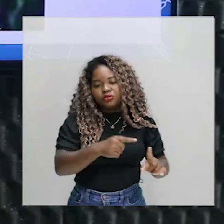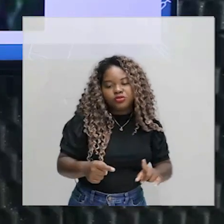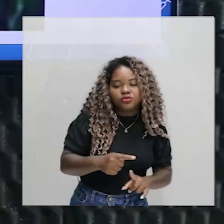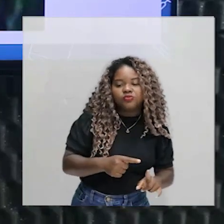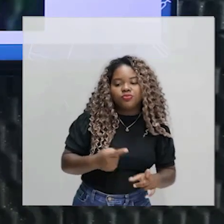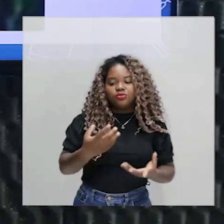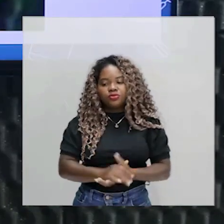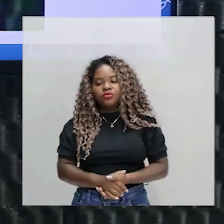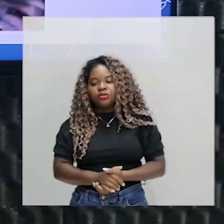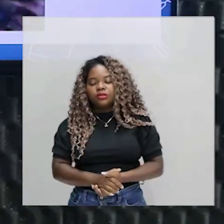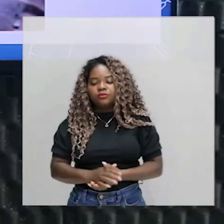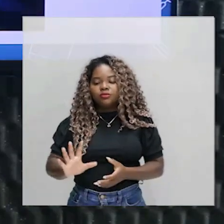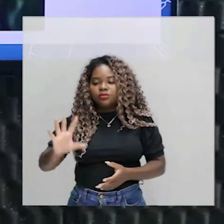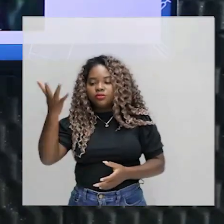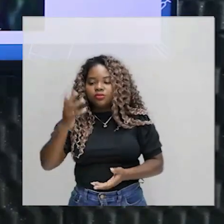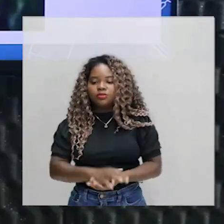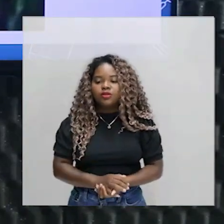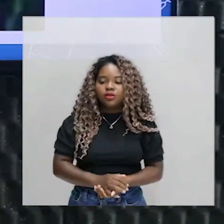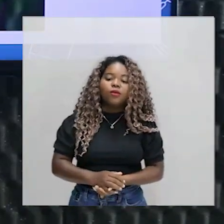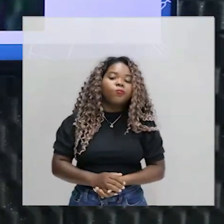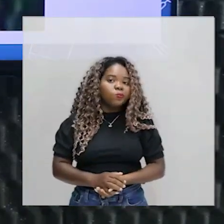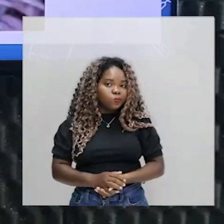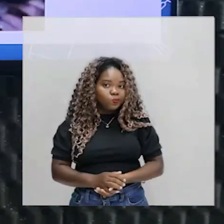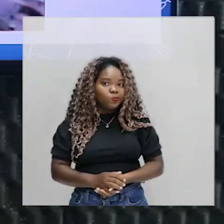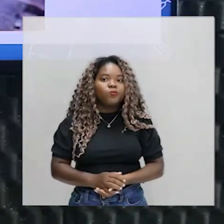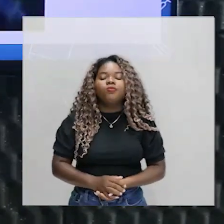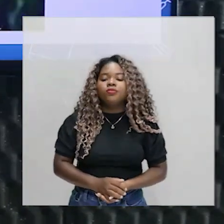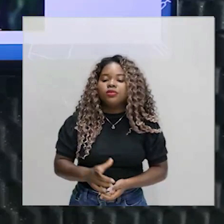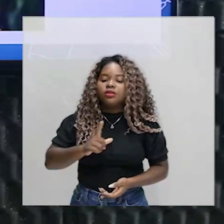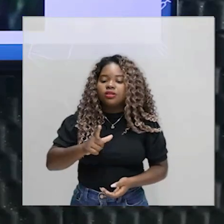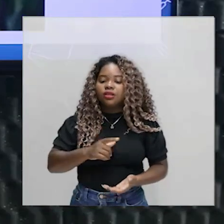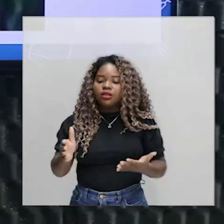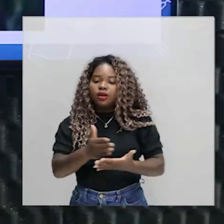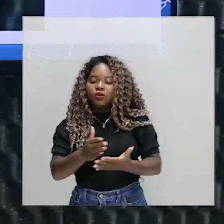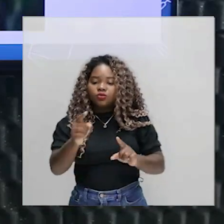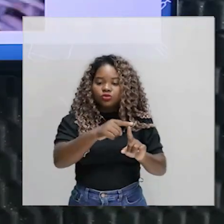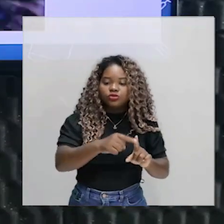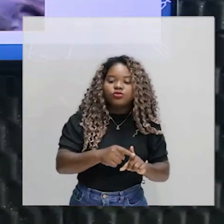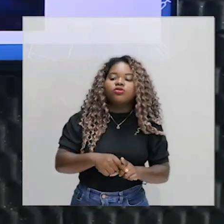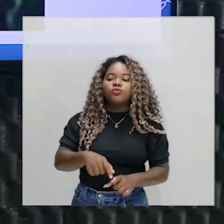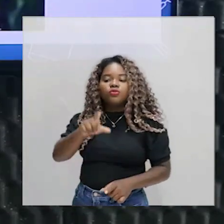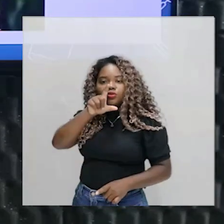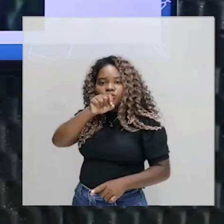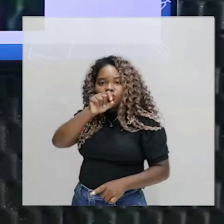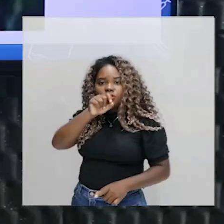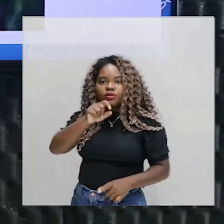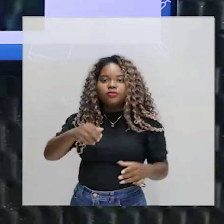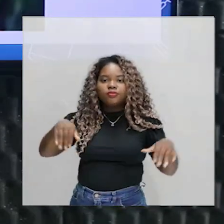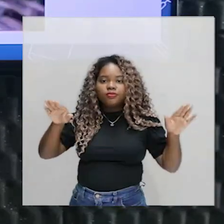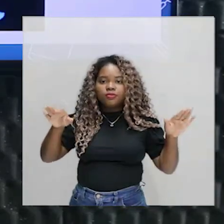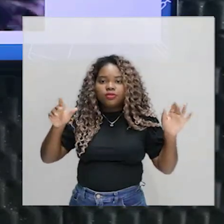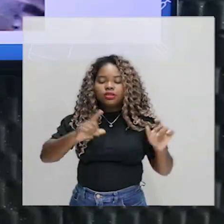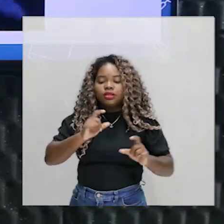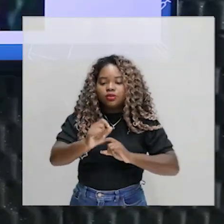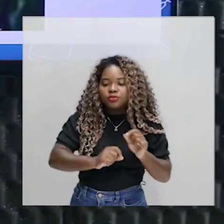para que ele possa se acasalar por exemplo aqui algumas espécies de pássaros eu tenho aqui os machos assumindo